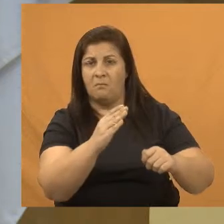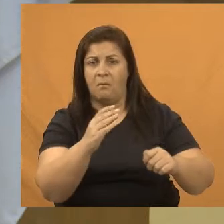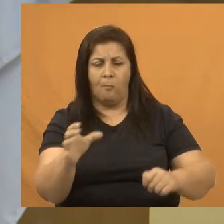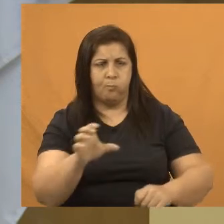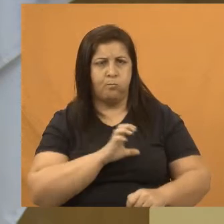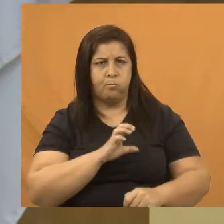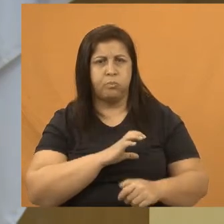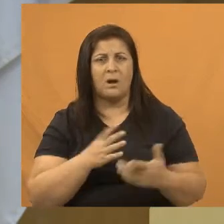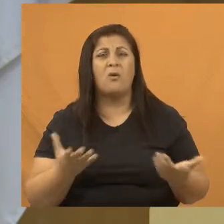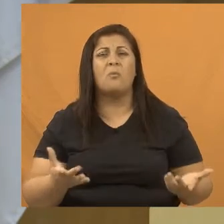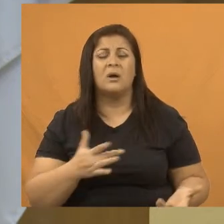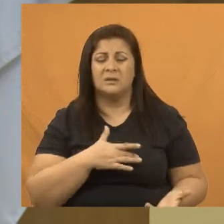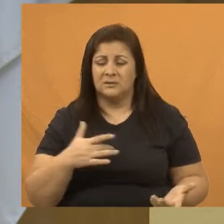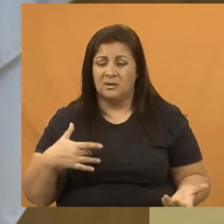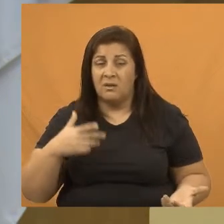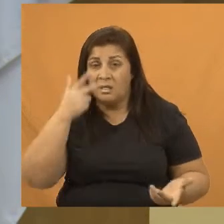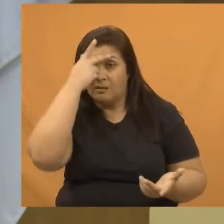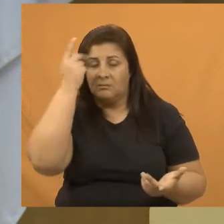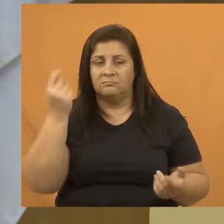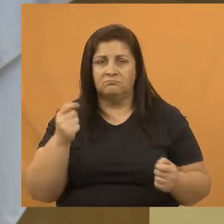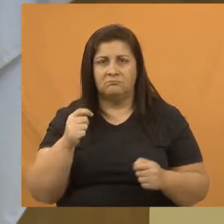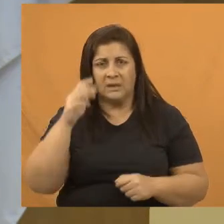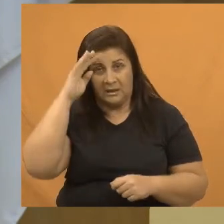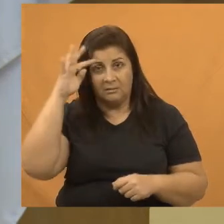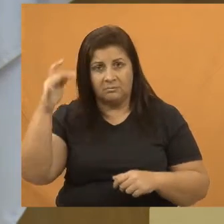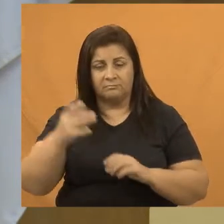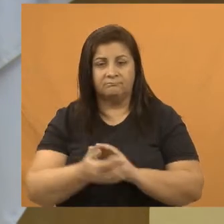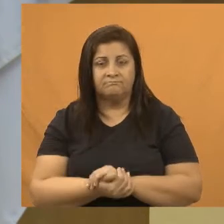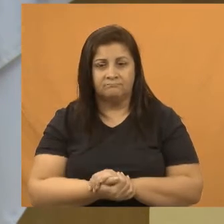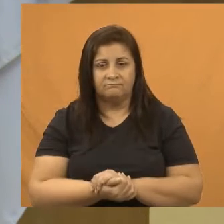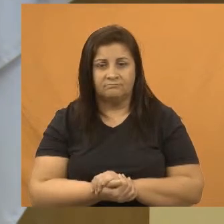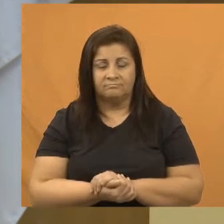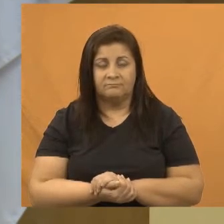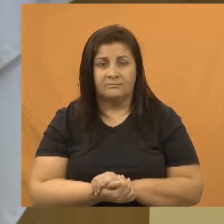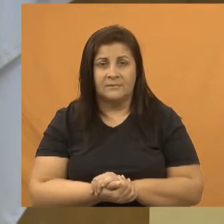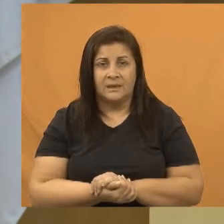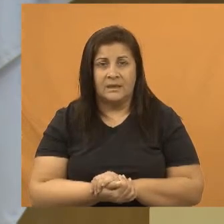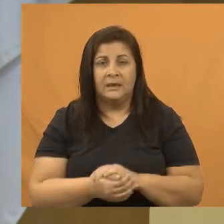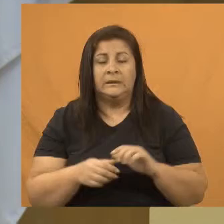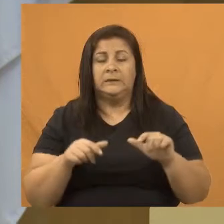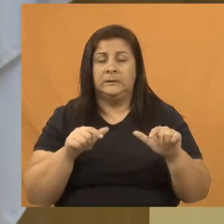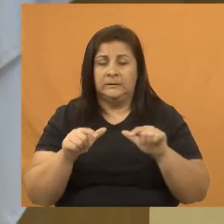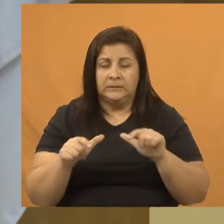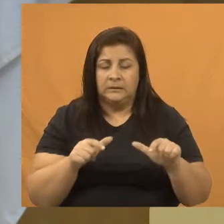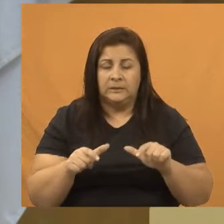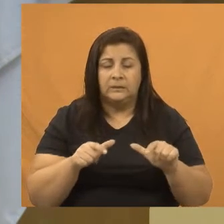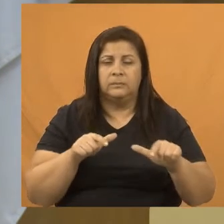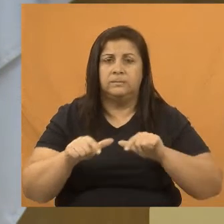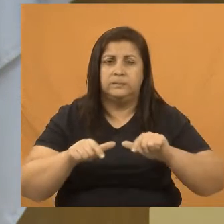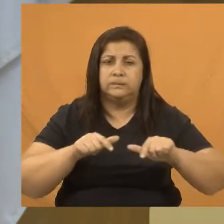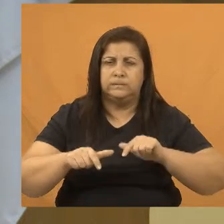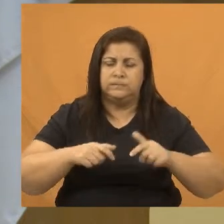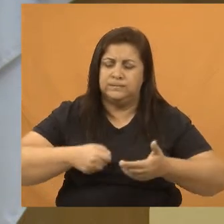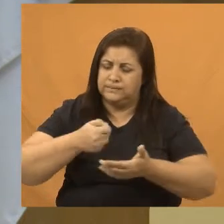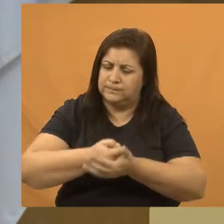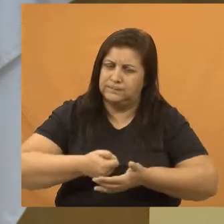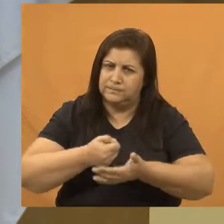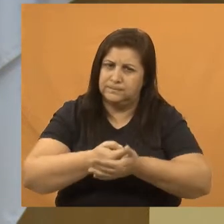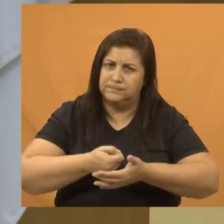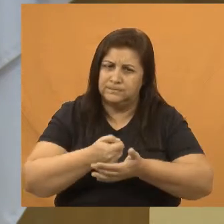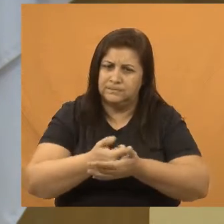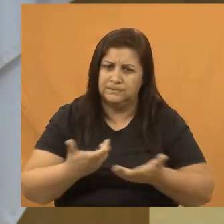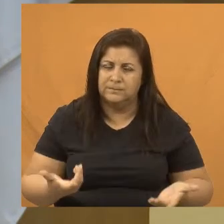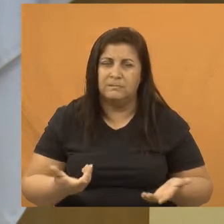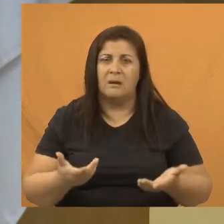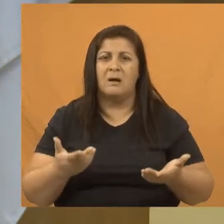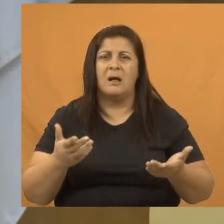estará debilitado. Imagine só vocês aqui. A gente imaginar que um camarada, um trabalhador que corre atrás do caminhão de coleta de